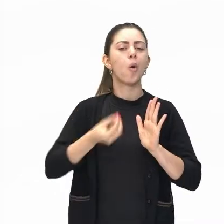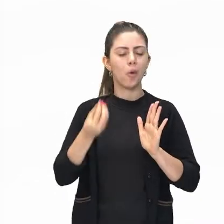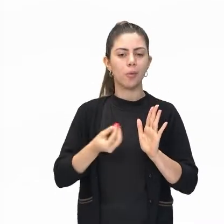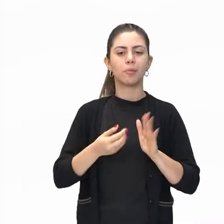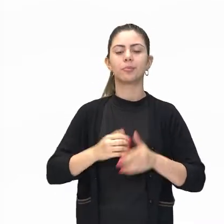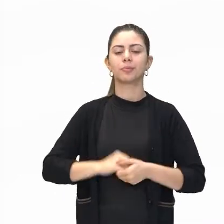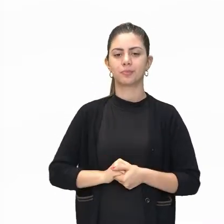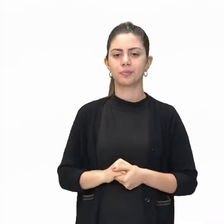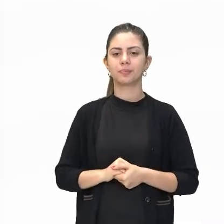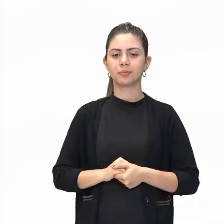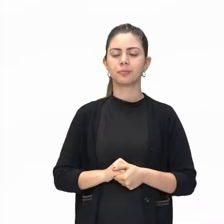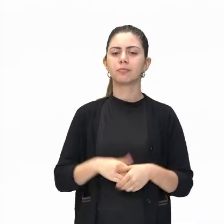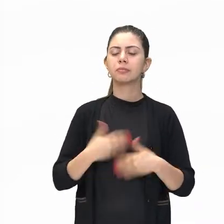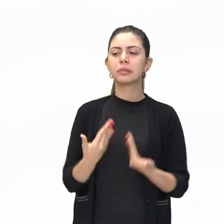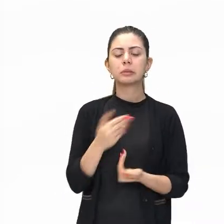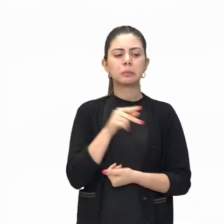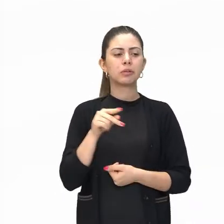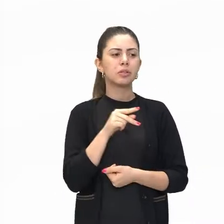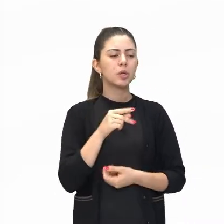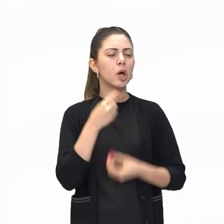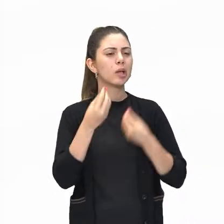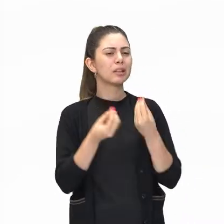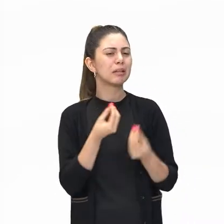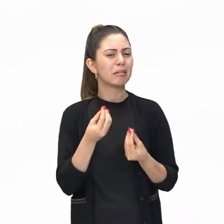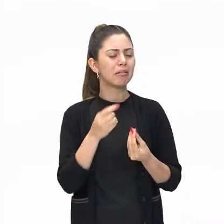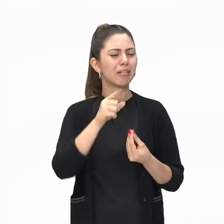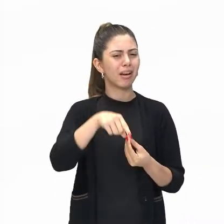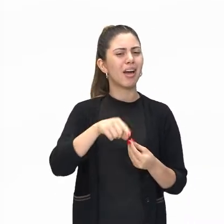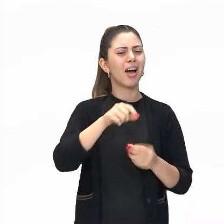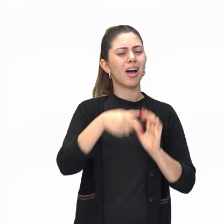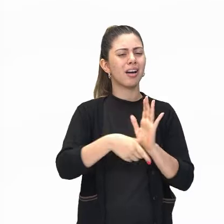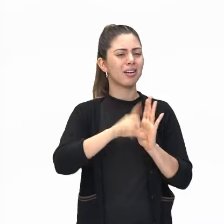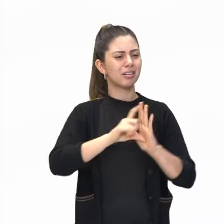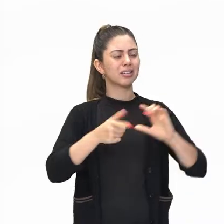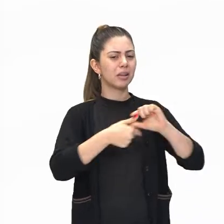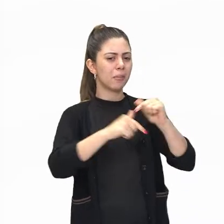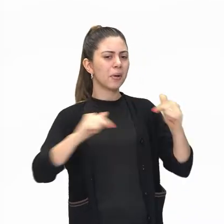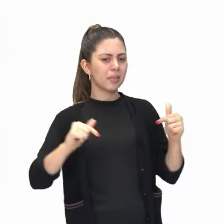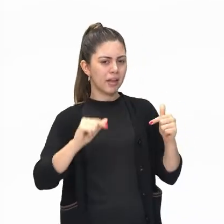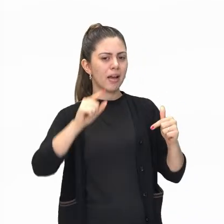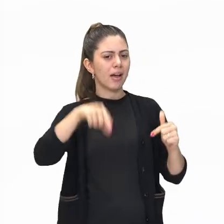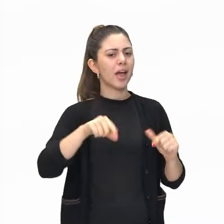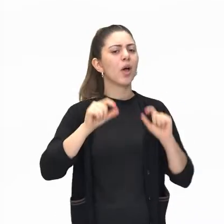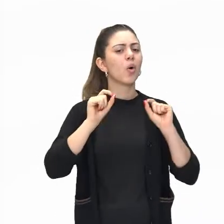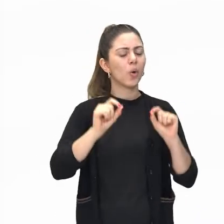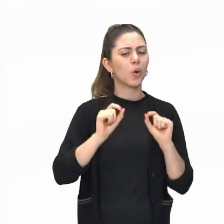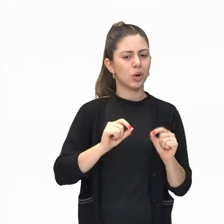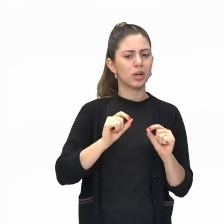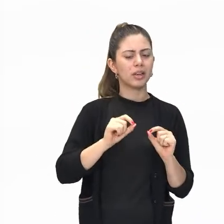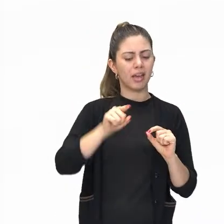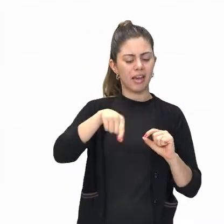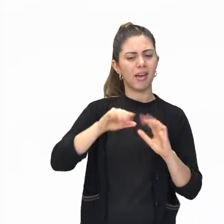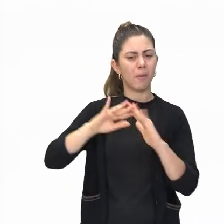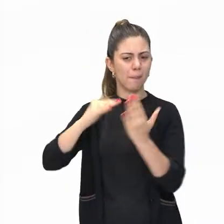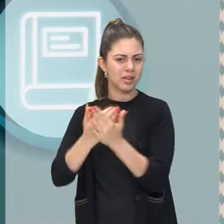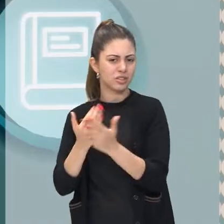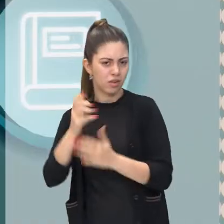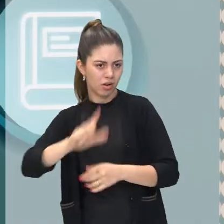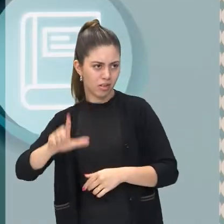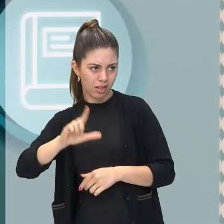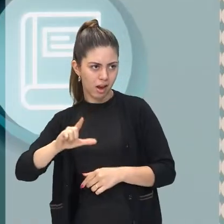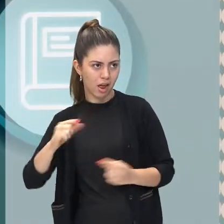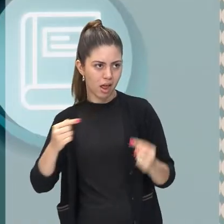os brasileiros. Professora, então, o pré-modernismo, ele é considerado uma escola